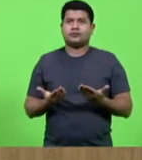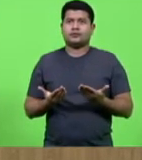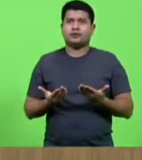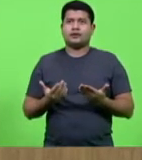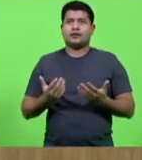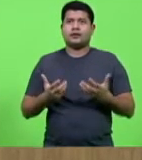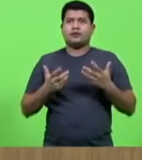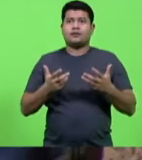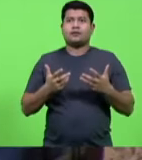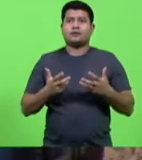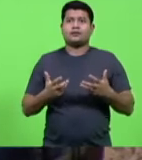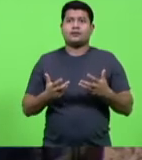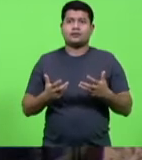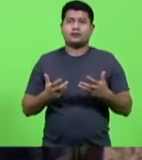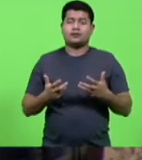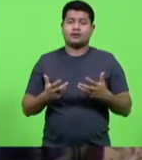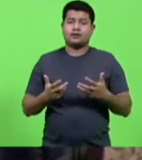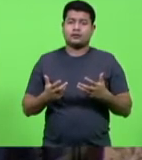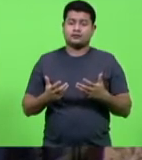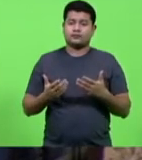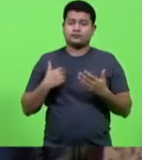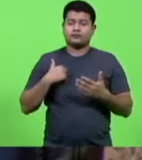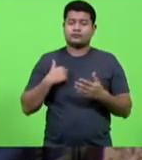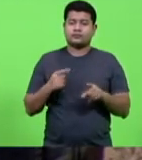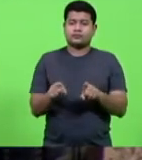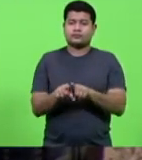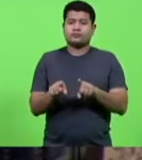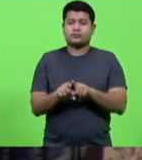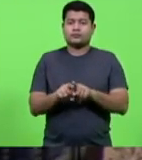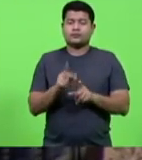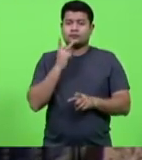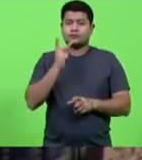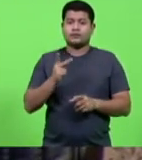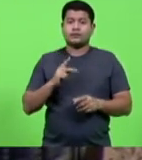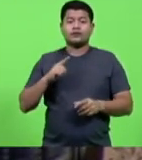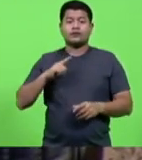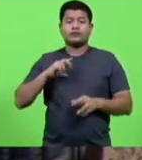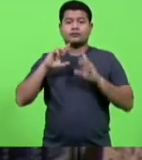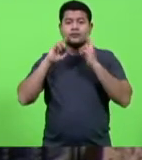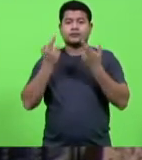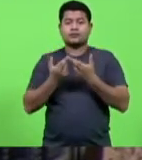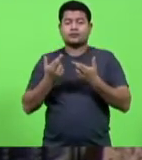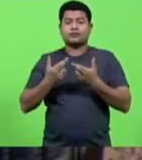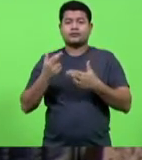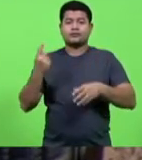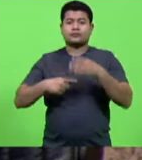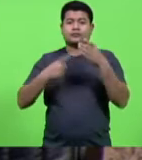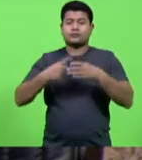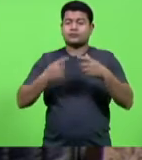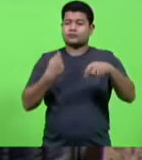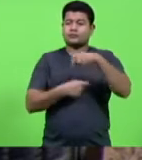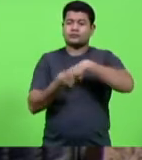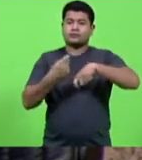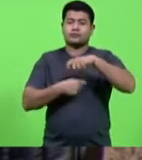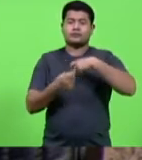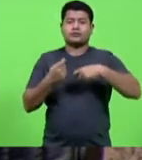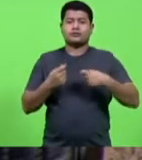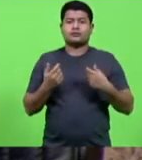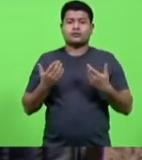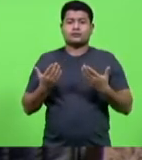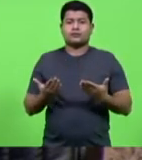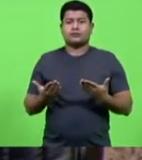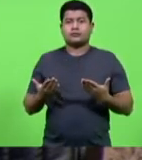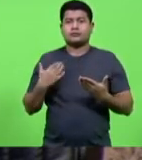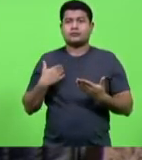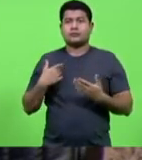ressaltar aqui que nós tivemos também uma audiência na Comissão de Economia e abordamos esses